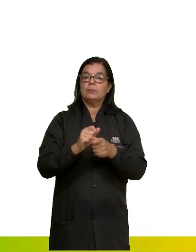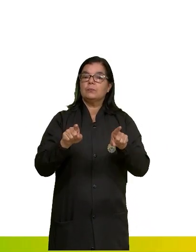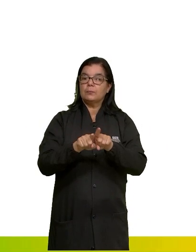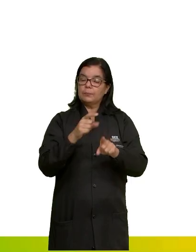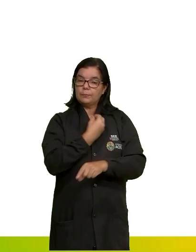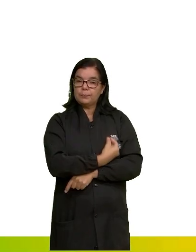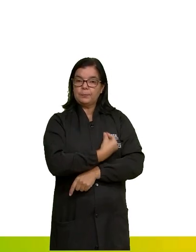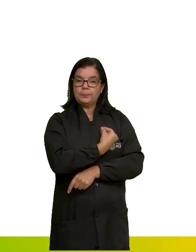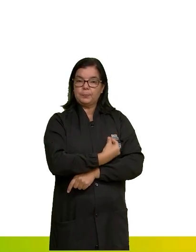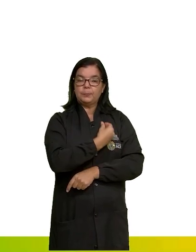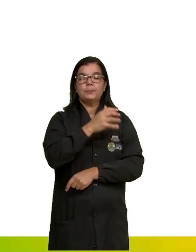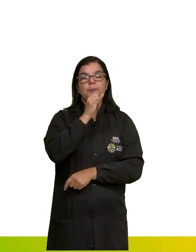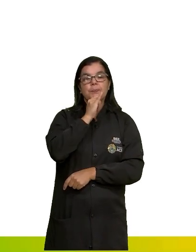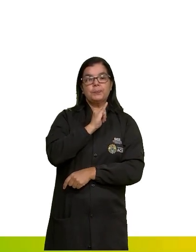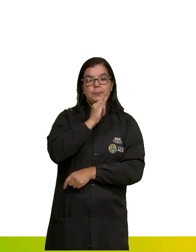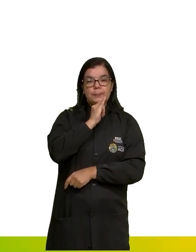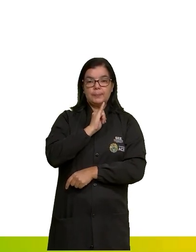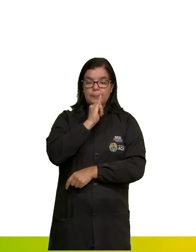da vida.